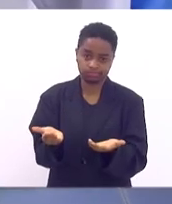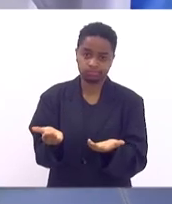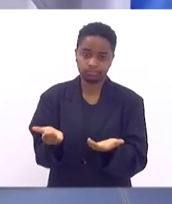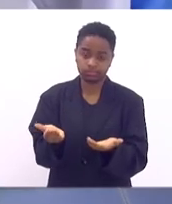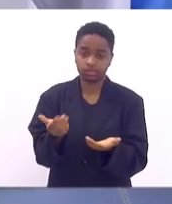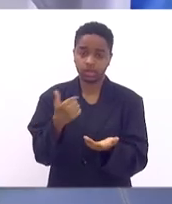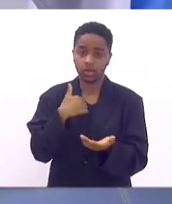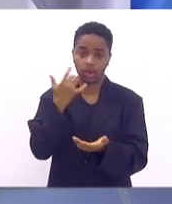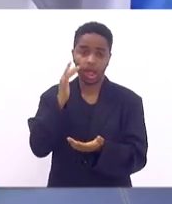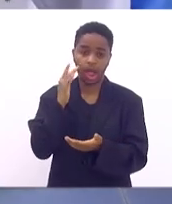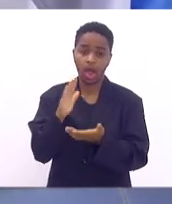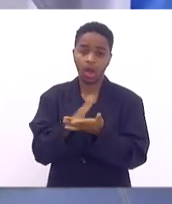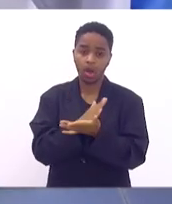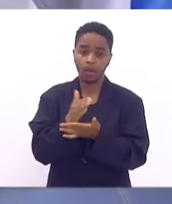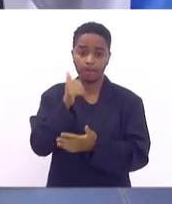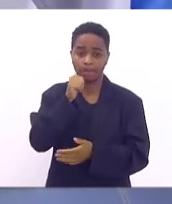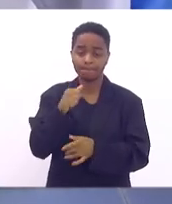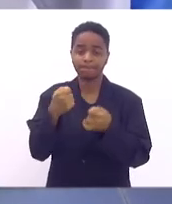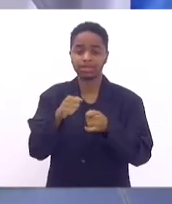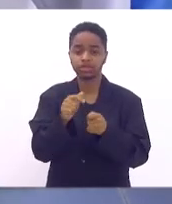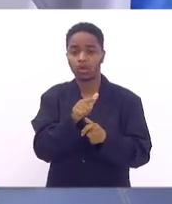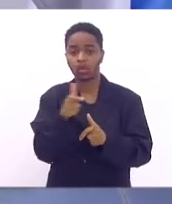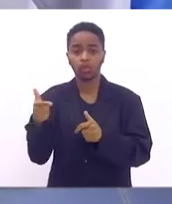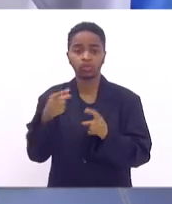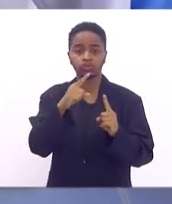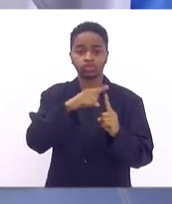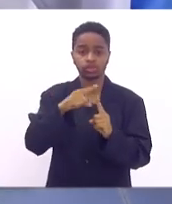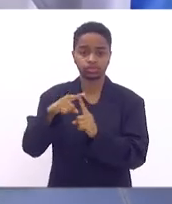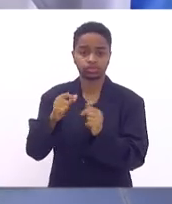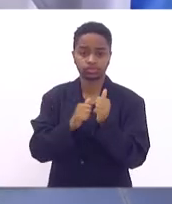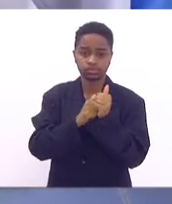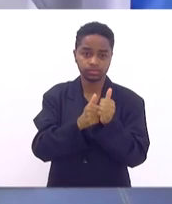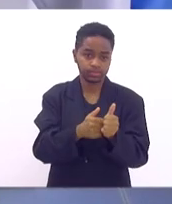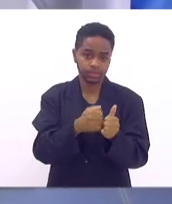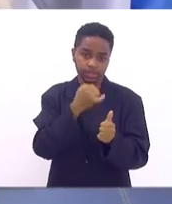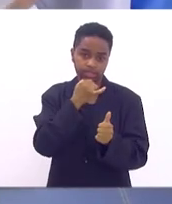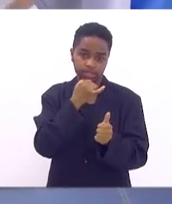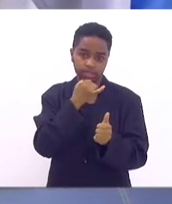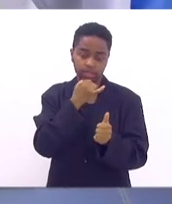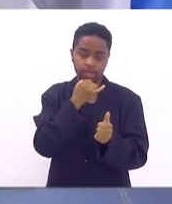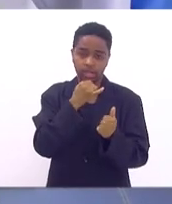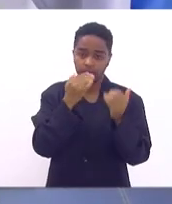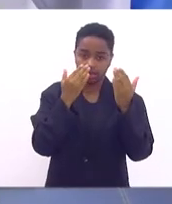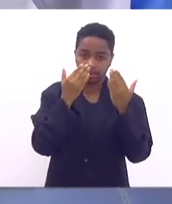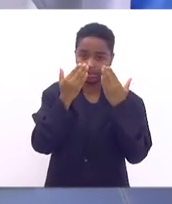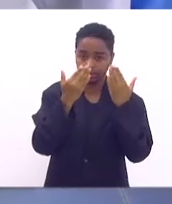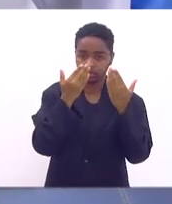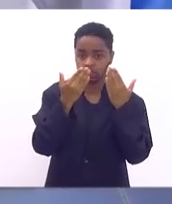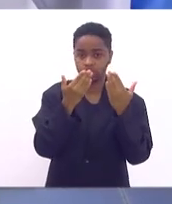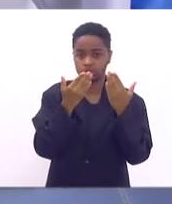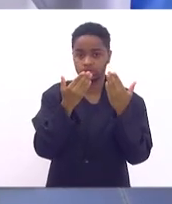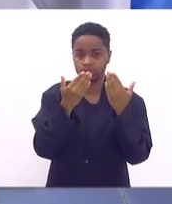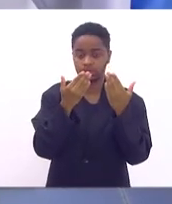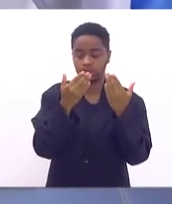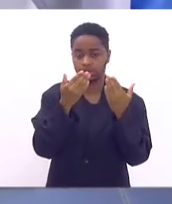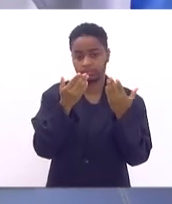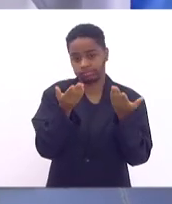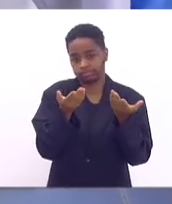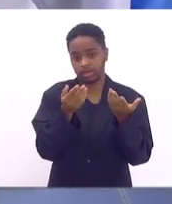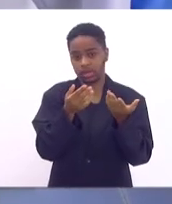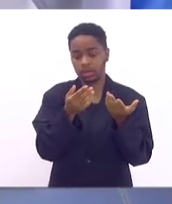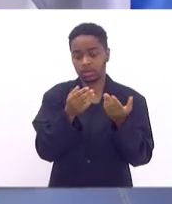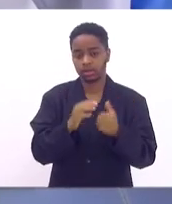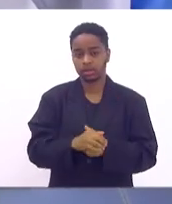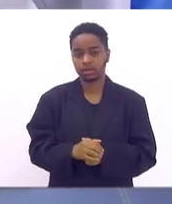muitas mulheres vão precisar de um outro tipo de acompanhamento, um acompanhamento na área da psiquiatria, não na área da psicologia, né?